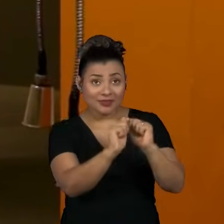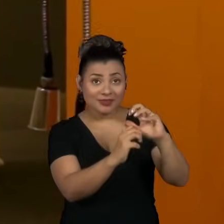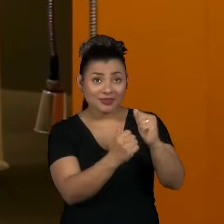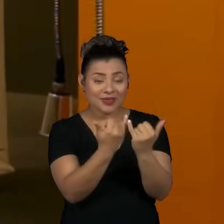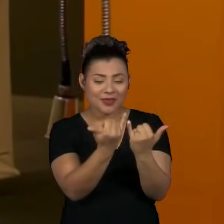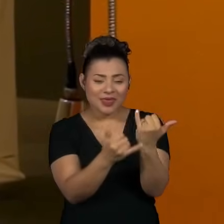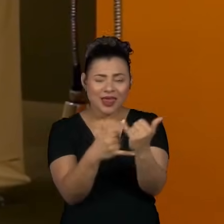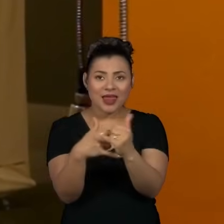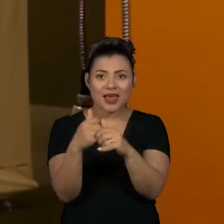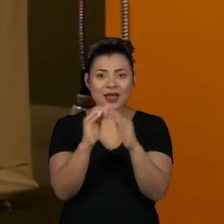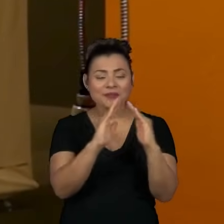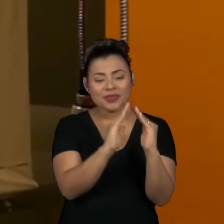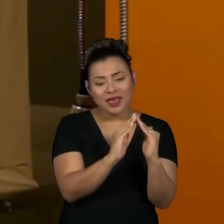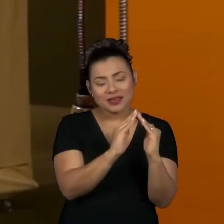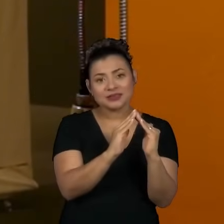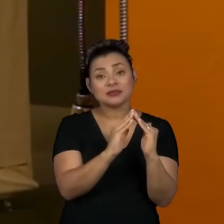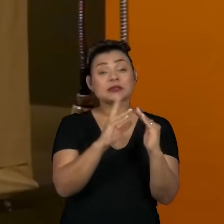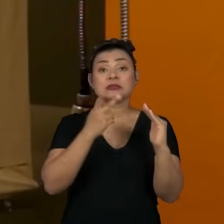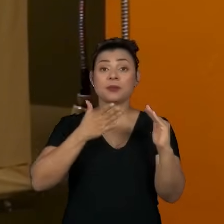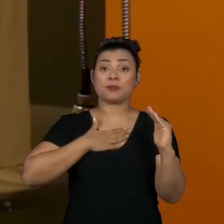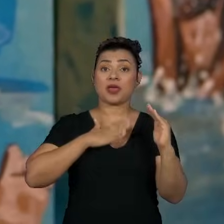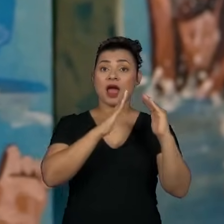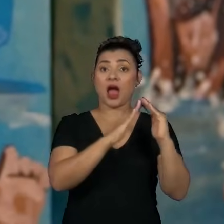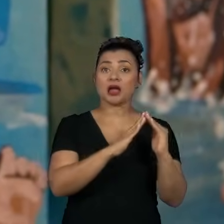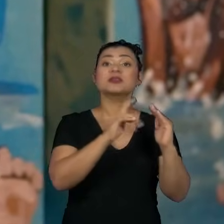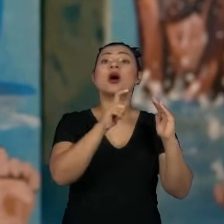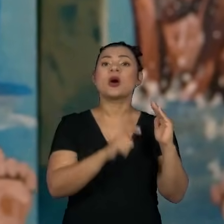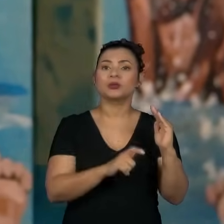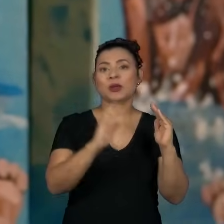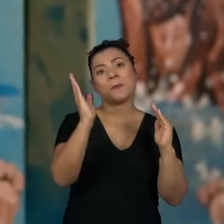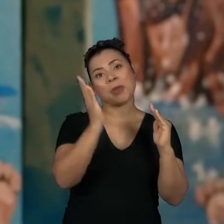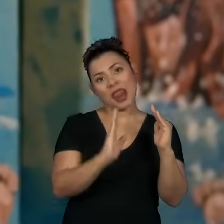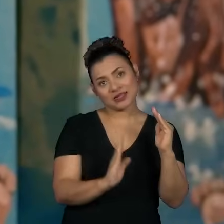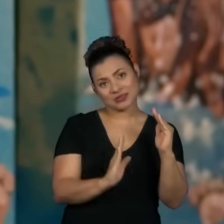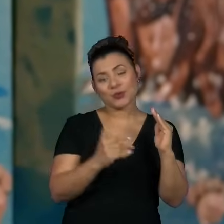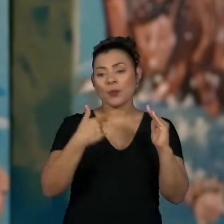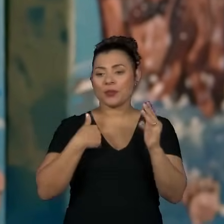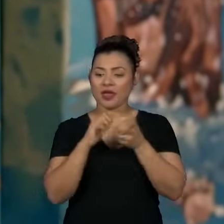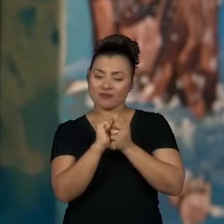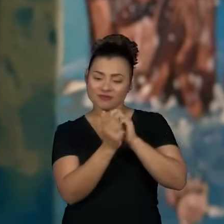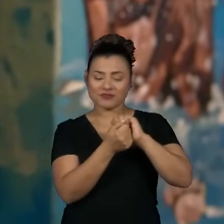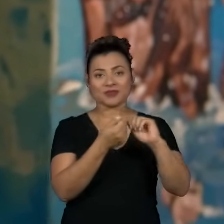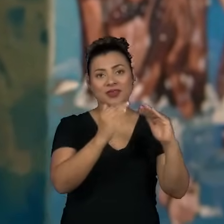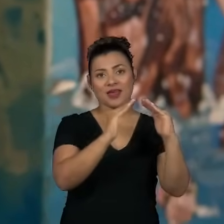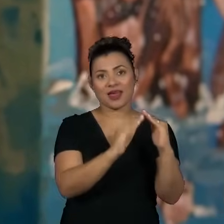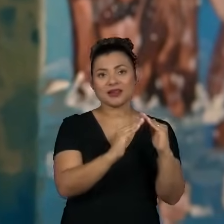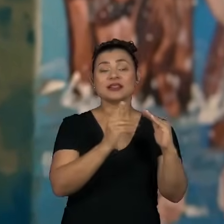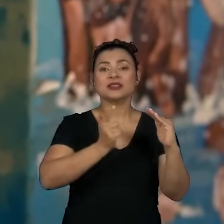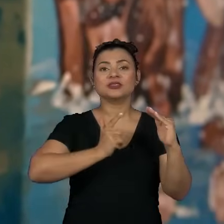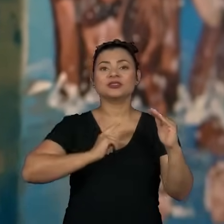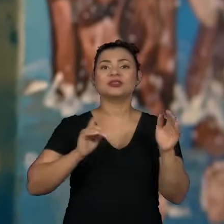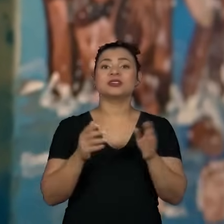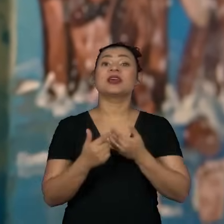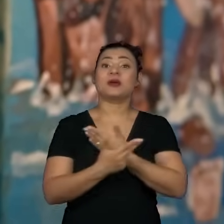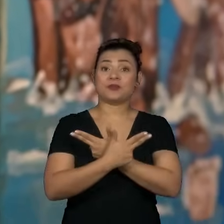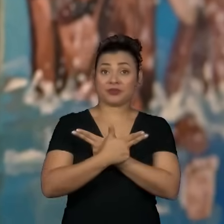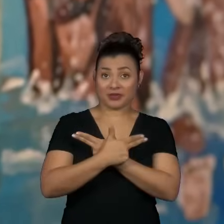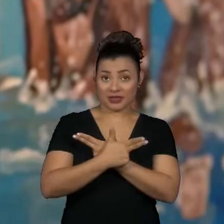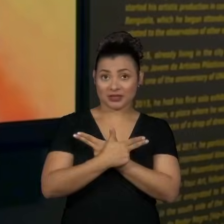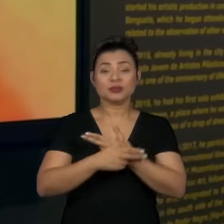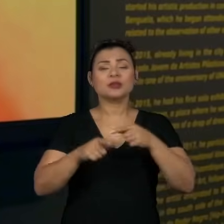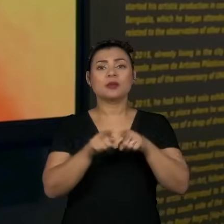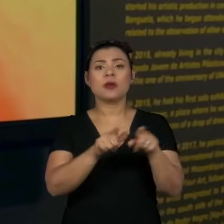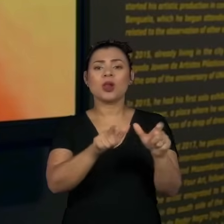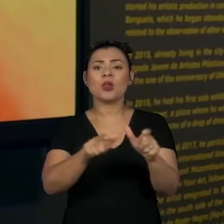gente montava uma casinha. A minha casa era sempre tipo no Brasil, sabe? Eu montava um Cristo Redentor e tal, alguns